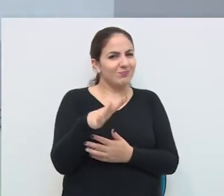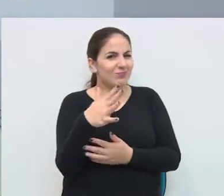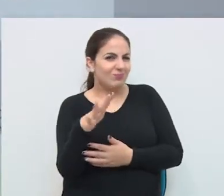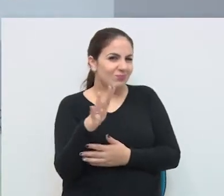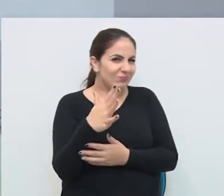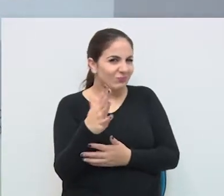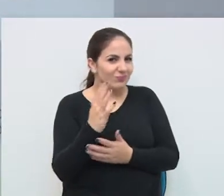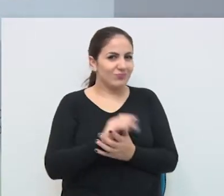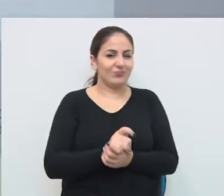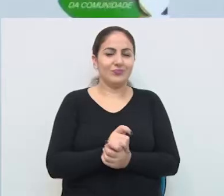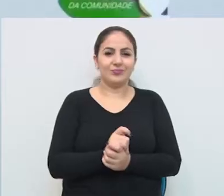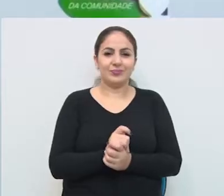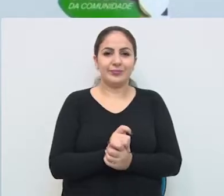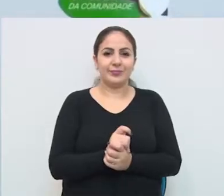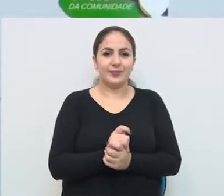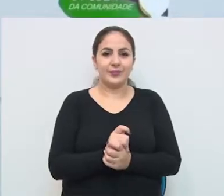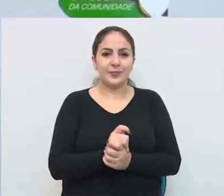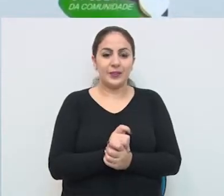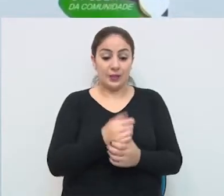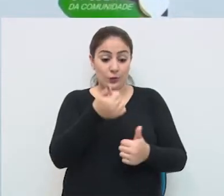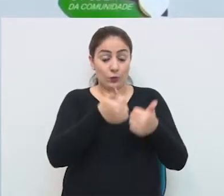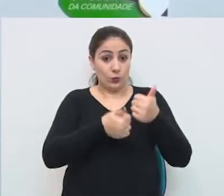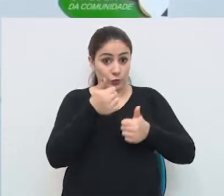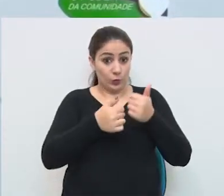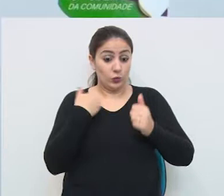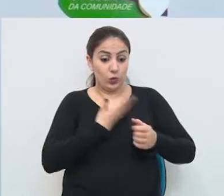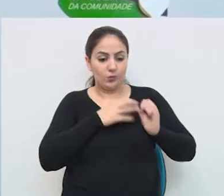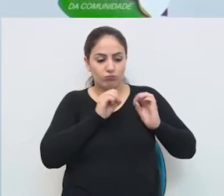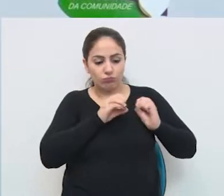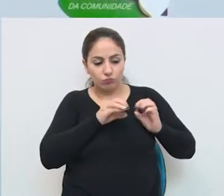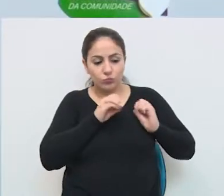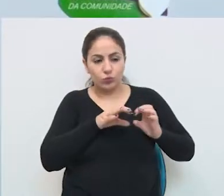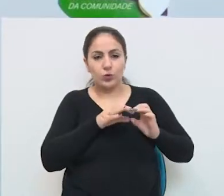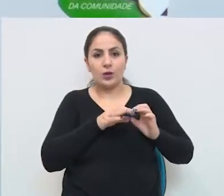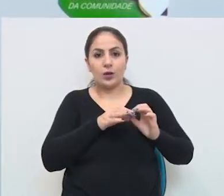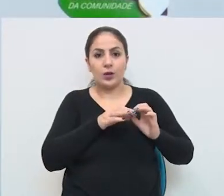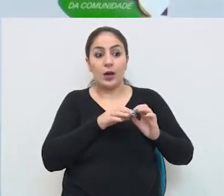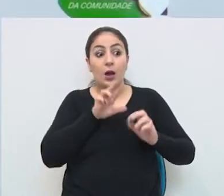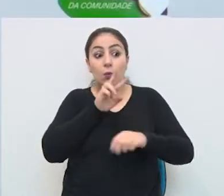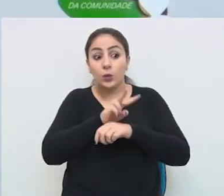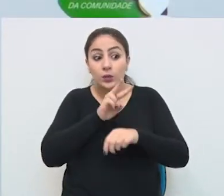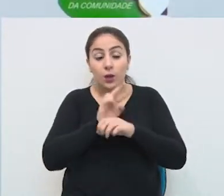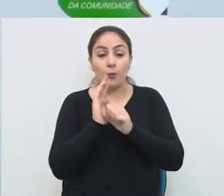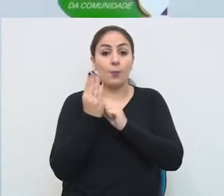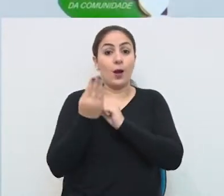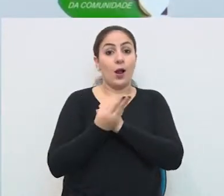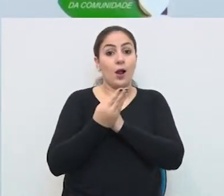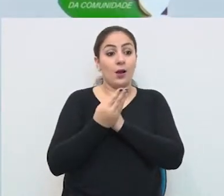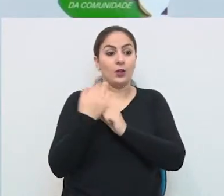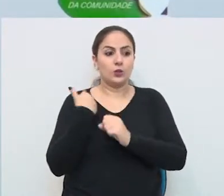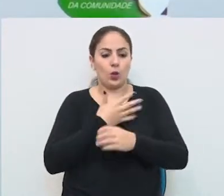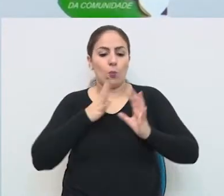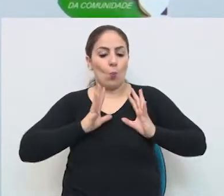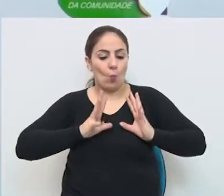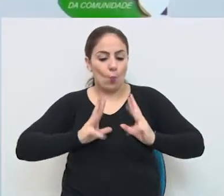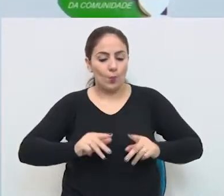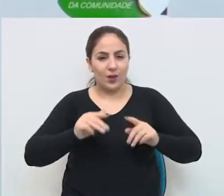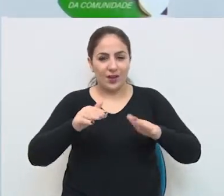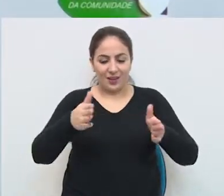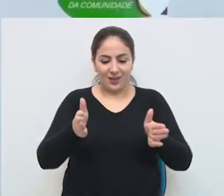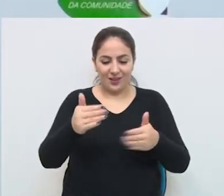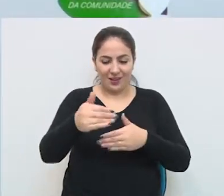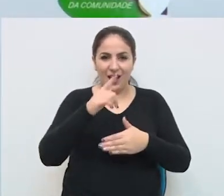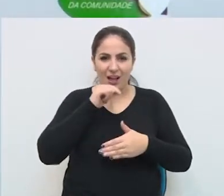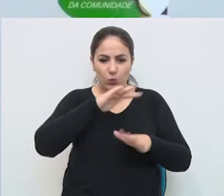ou menos. Além do futebol, que a gente ensina a jogar futebol, a gente ensina a preservar o bairro, a gente faz as limpezas de boca de